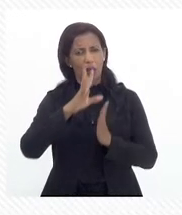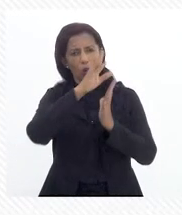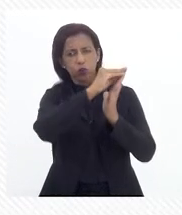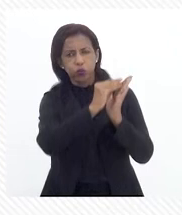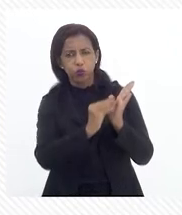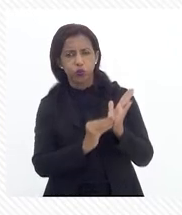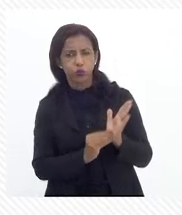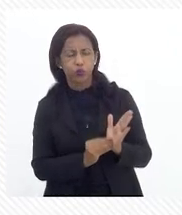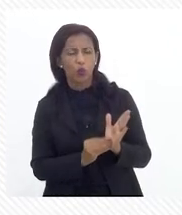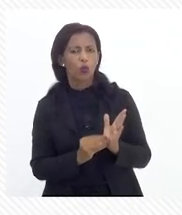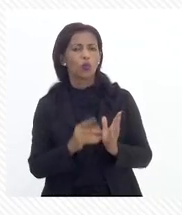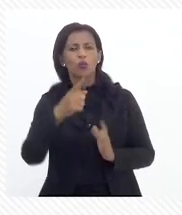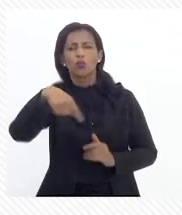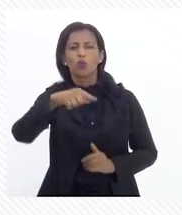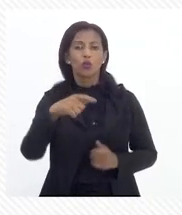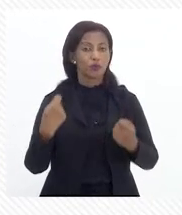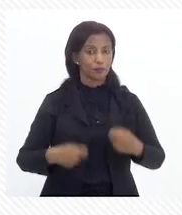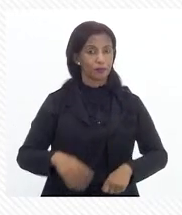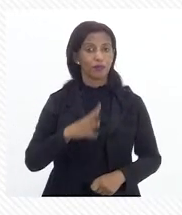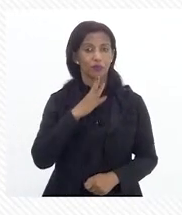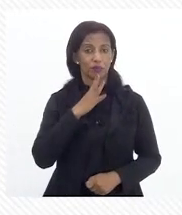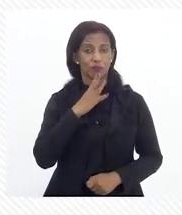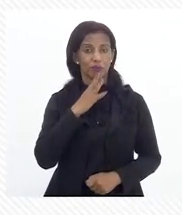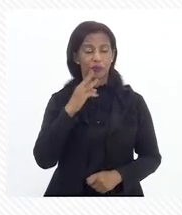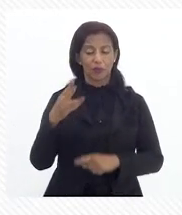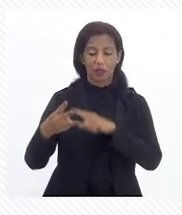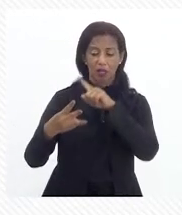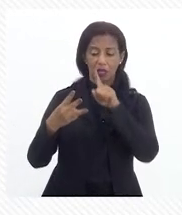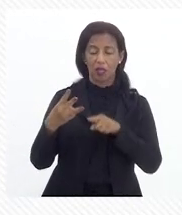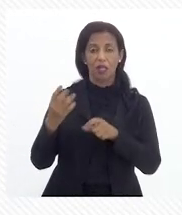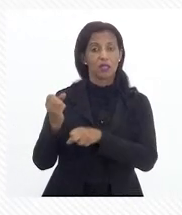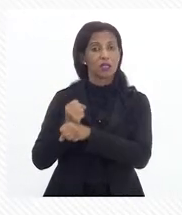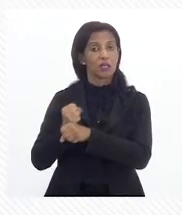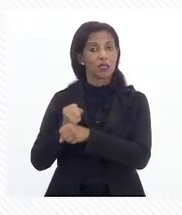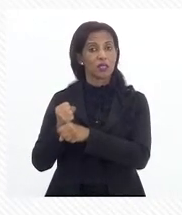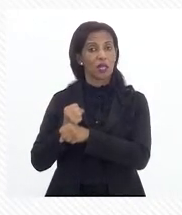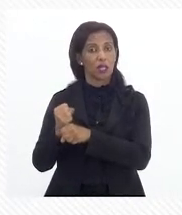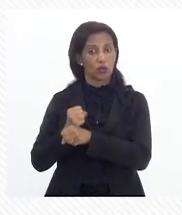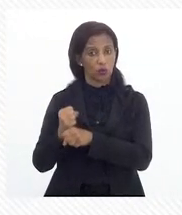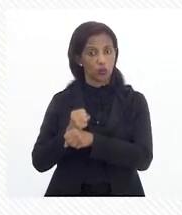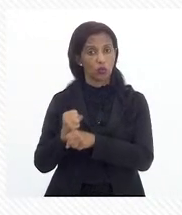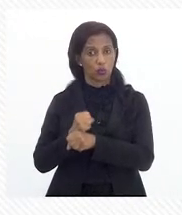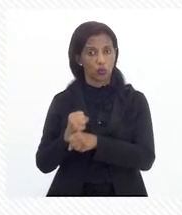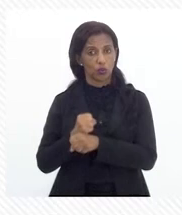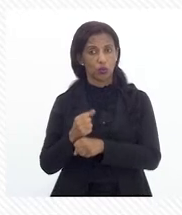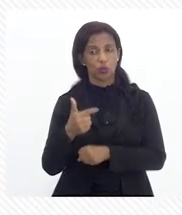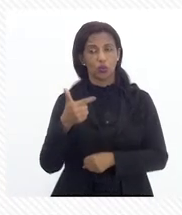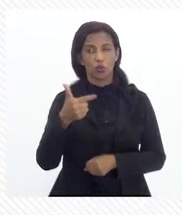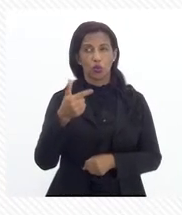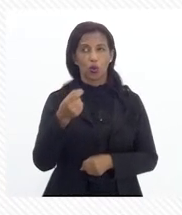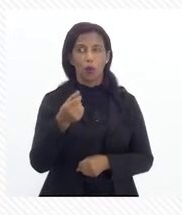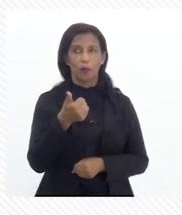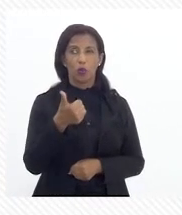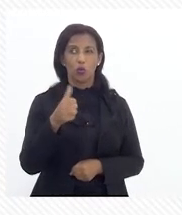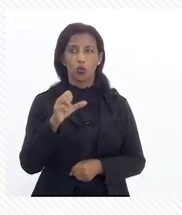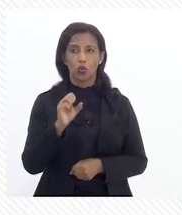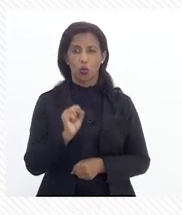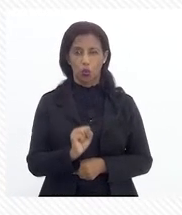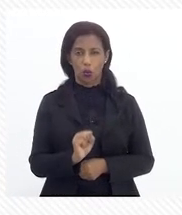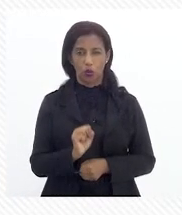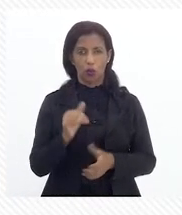acho que é importante que todos conheçam nós pegamos os três anos os três últimos anos de 2018